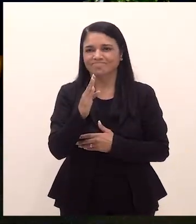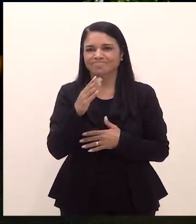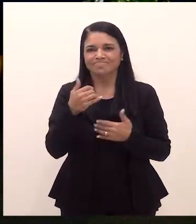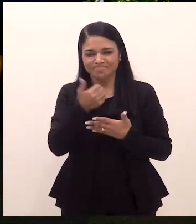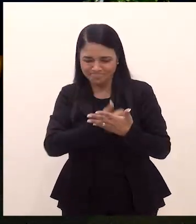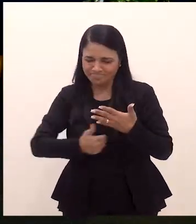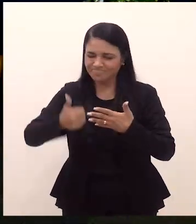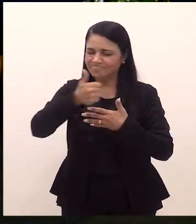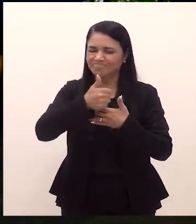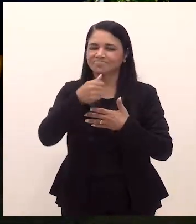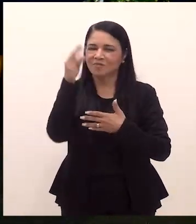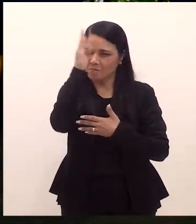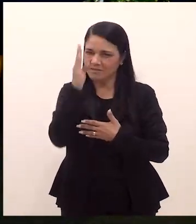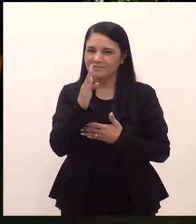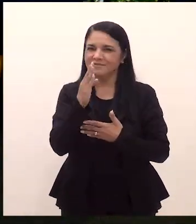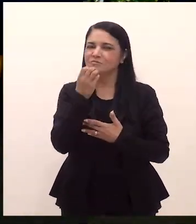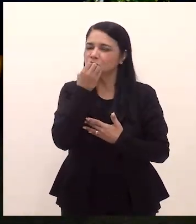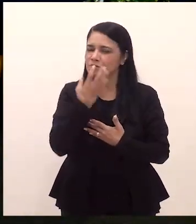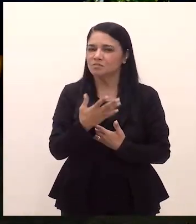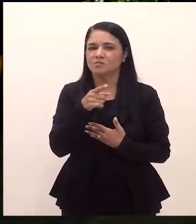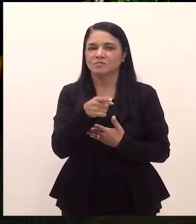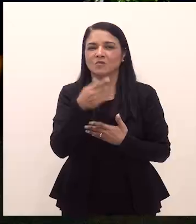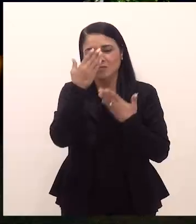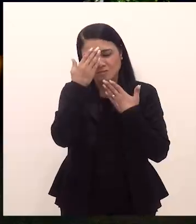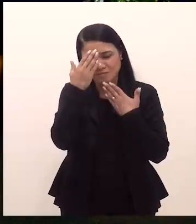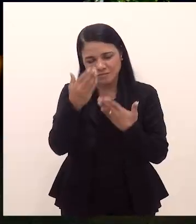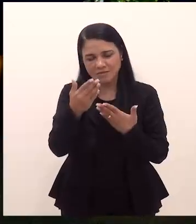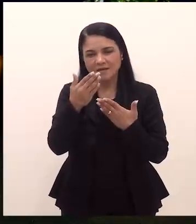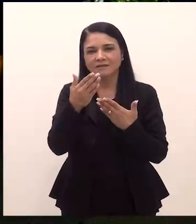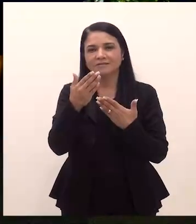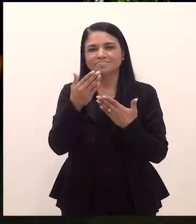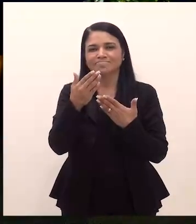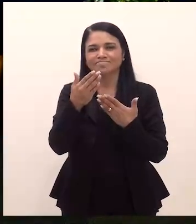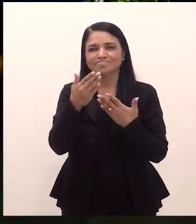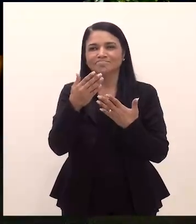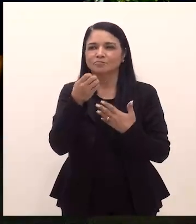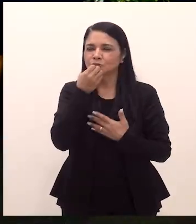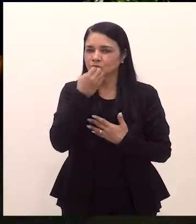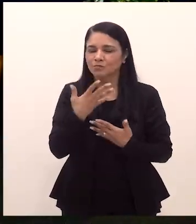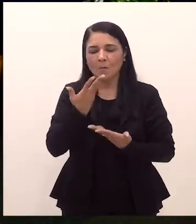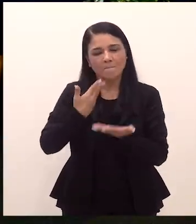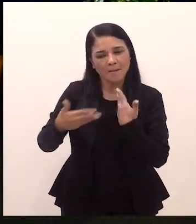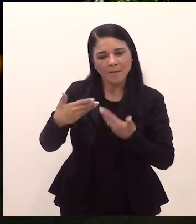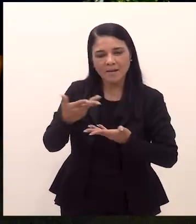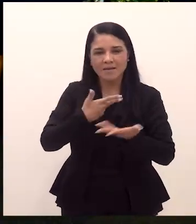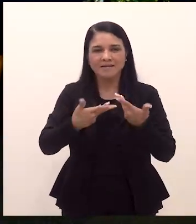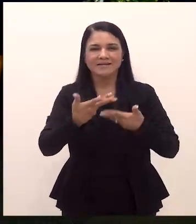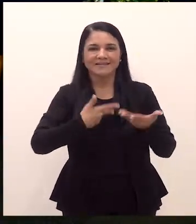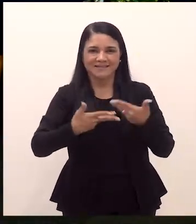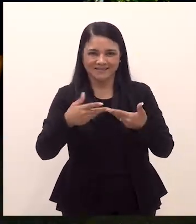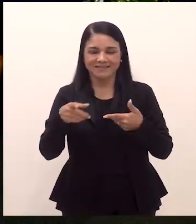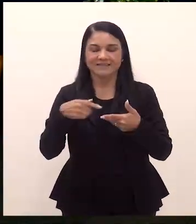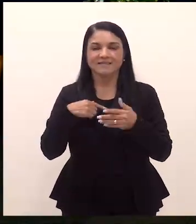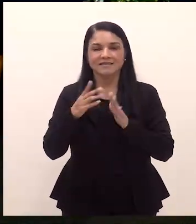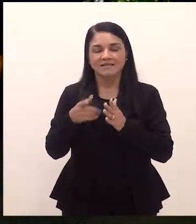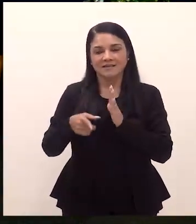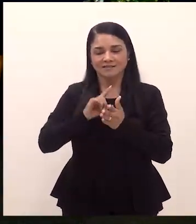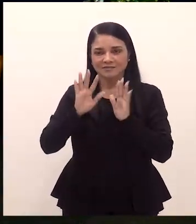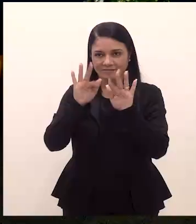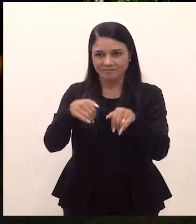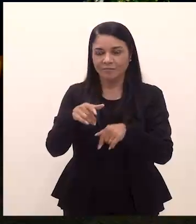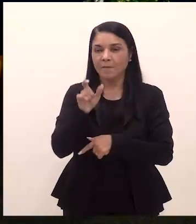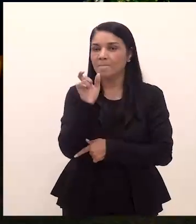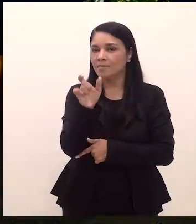você, brasileiros. Que privilégio, né? Ser brasileiro. Muito bom, muito bom. É muito bom. Muito bom. Gente, muito obrigada mais uma vez. Foi muito bom conversar com